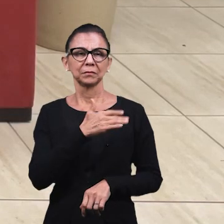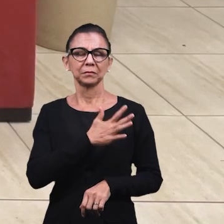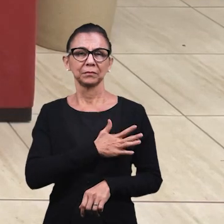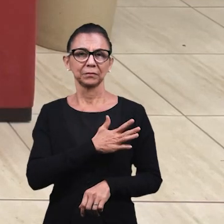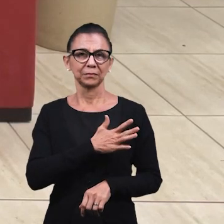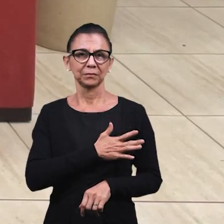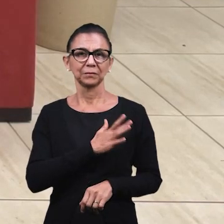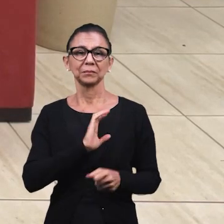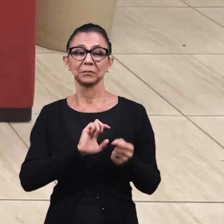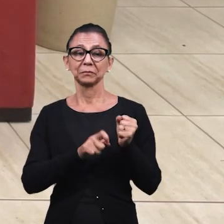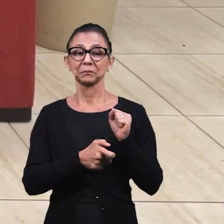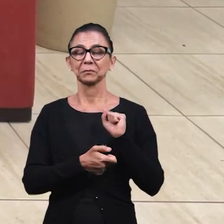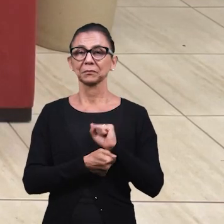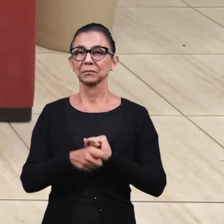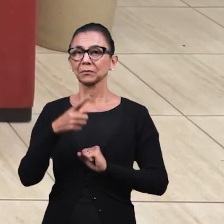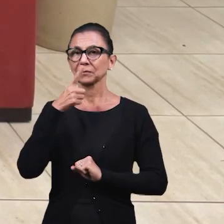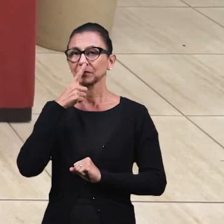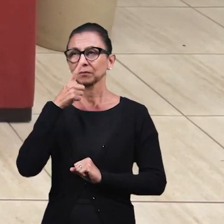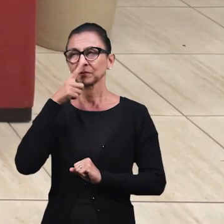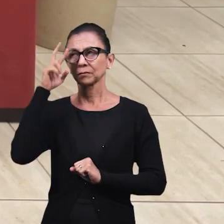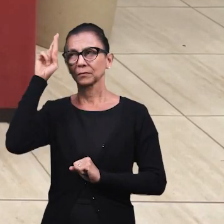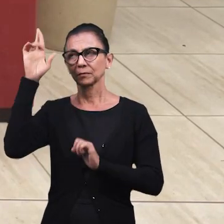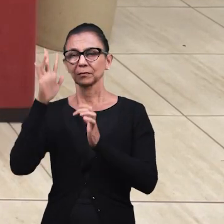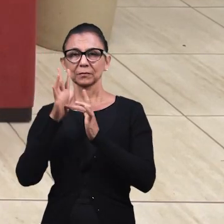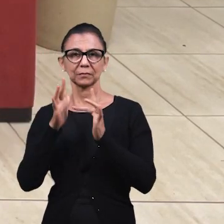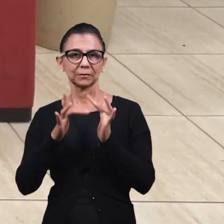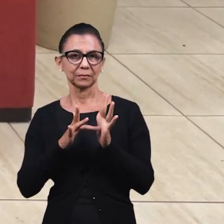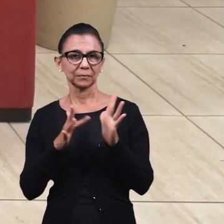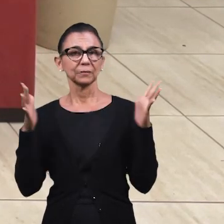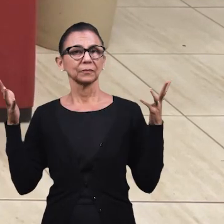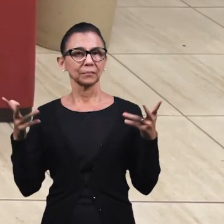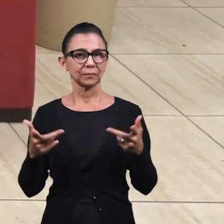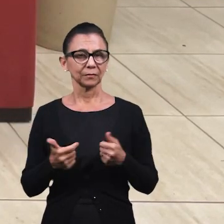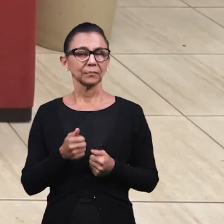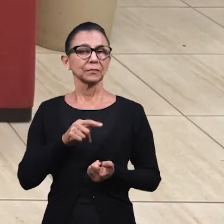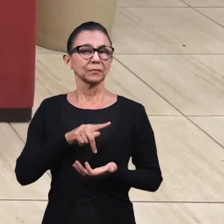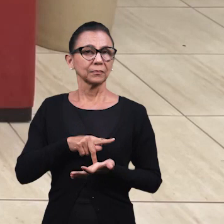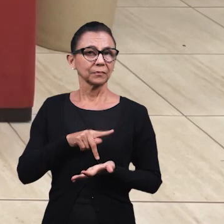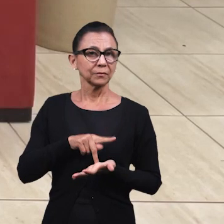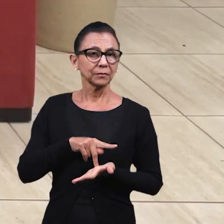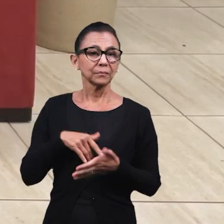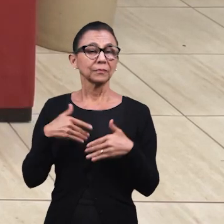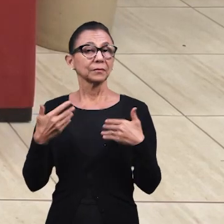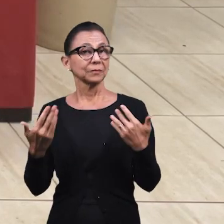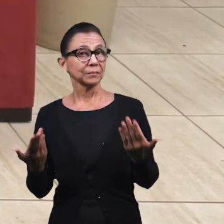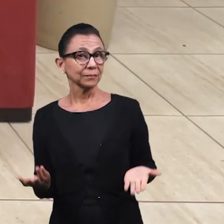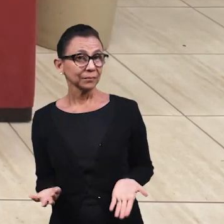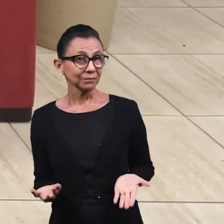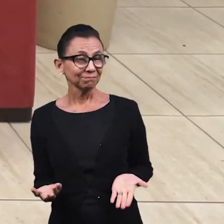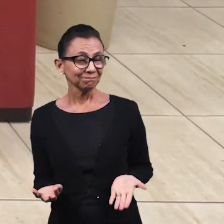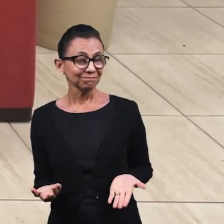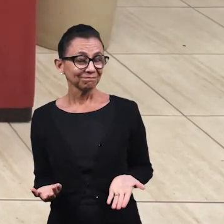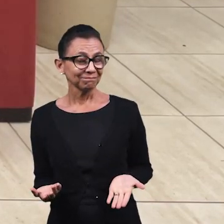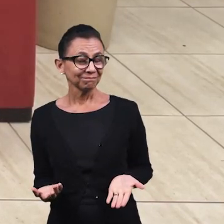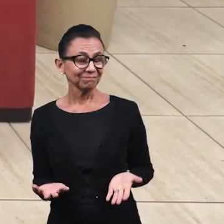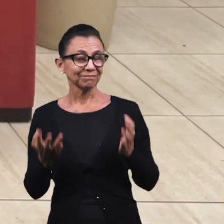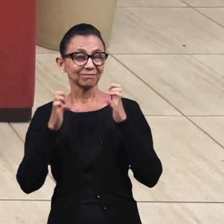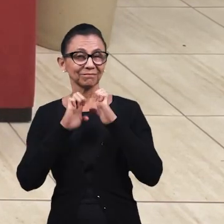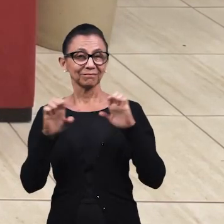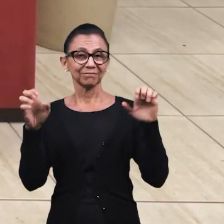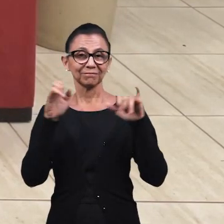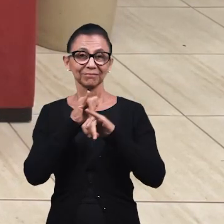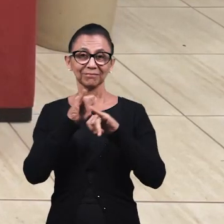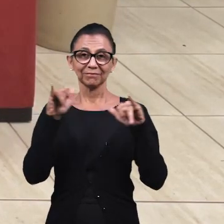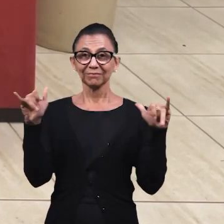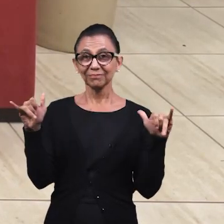mistério guardado em seus corações. Elas têm intimidade com o Senhor Jesus. Maravilha, é isso mesmo. E por conta disso, elas têm